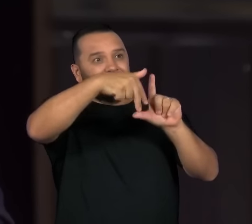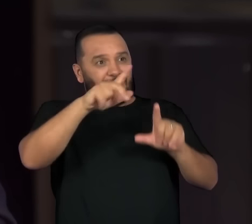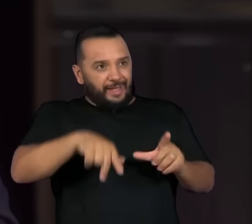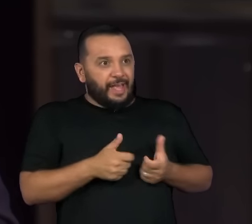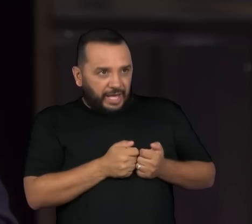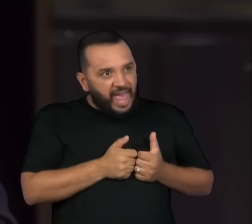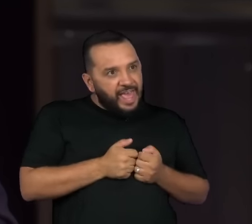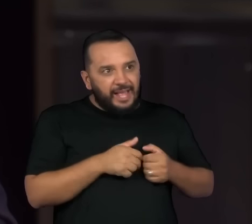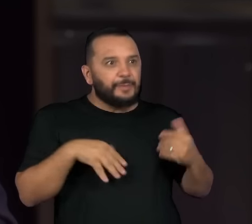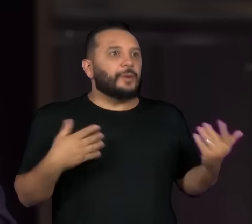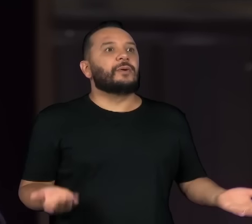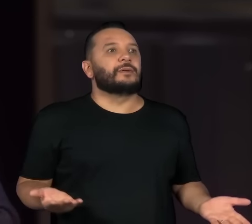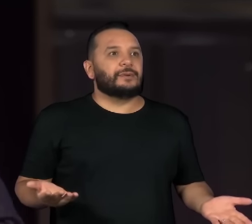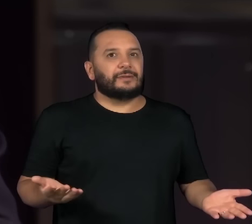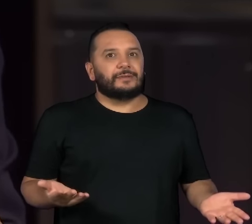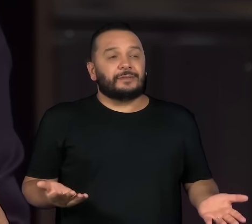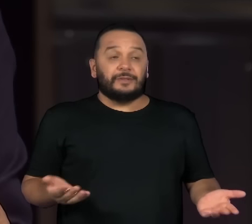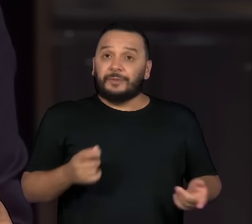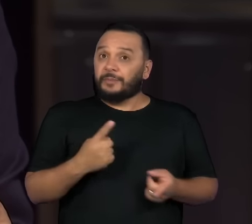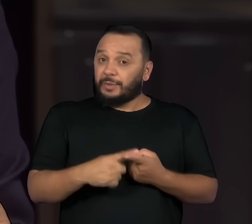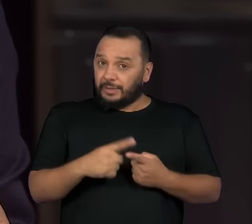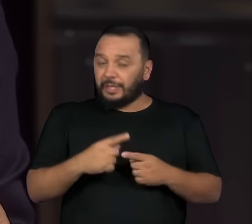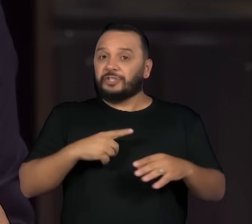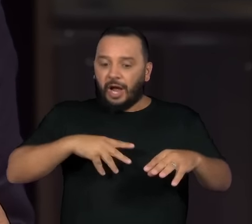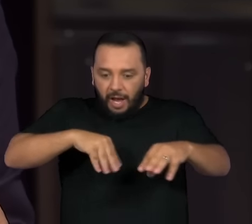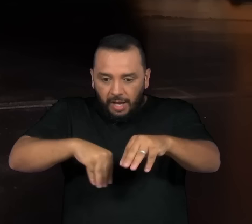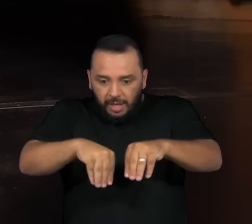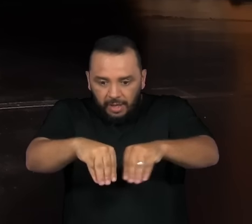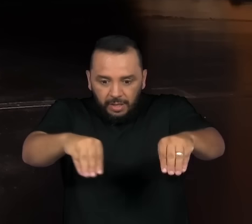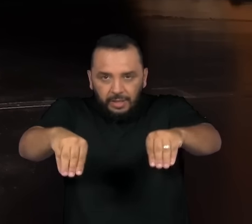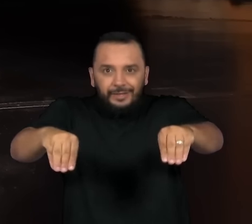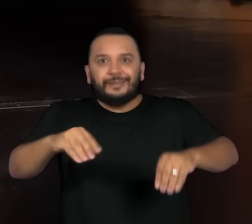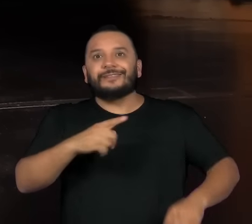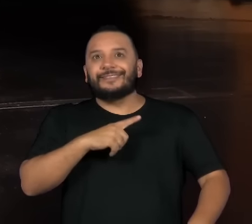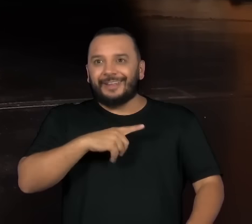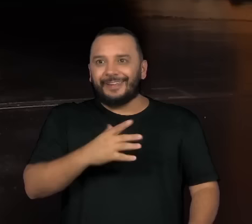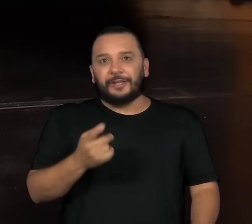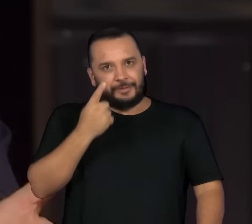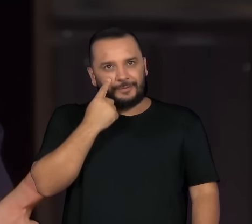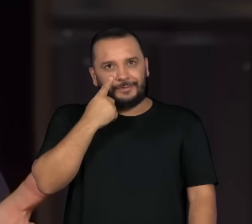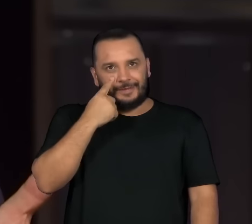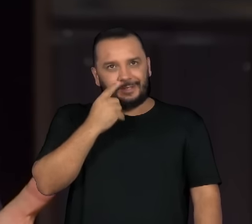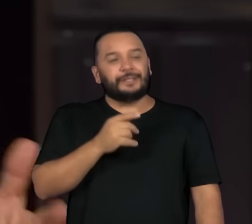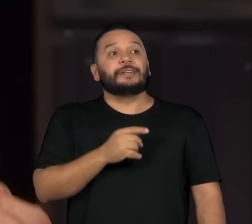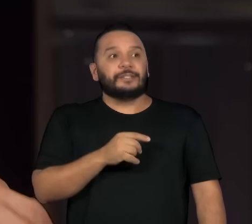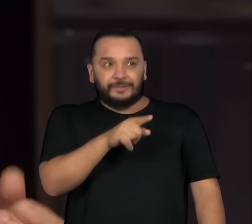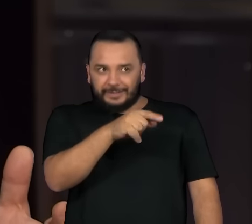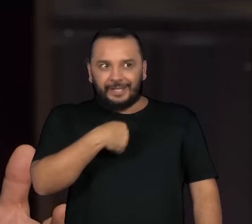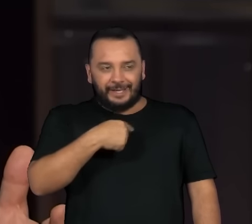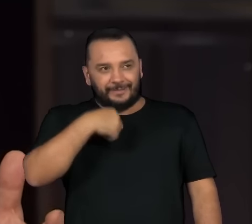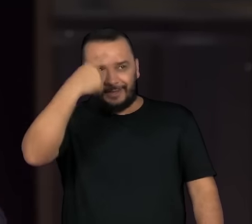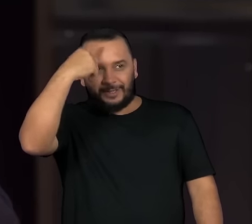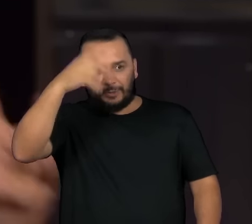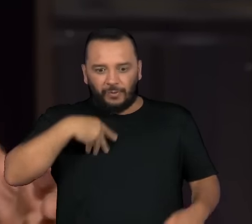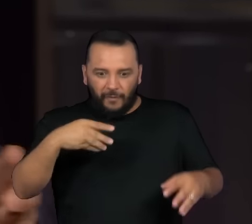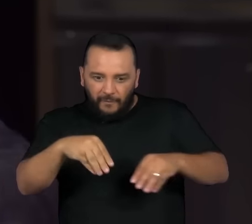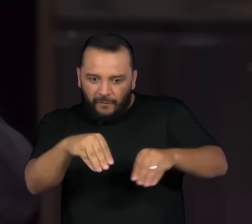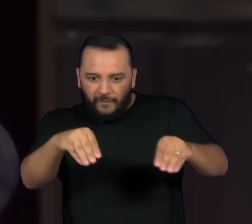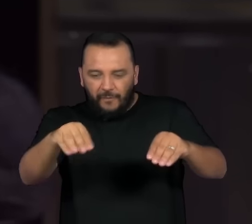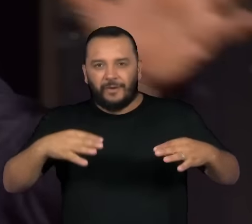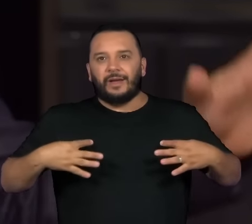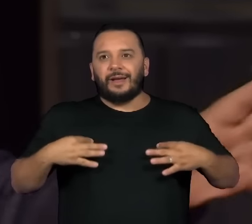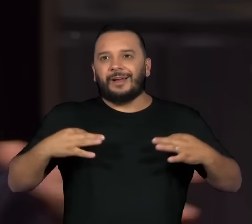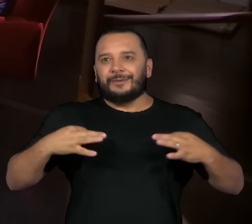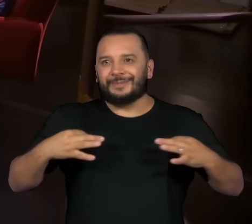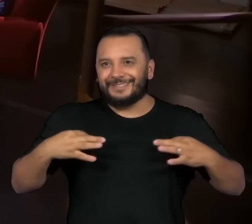Game. Não sei. Porque jogo de tabuleiro já tem. Jogo de tabuleiro Olha já aí tem. que ela já criou um jogo de tabuleiro,